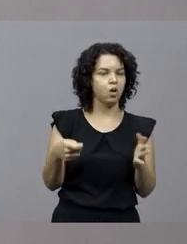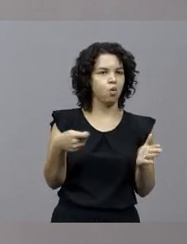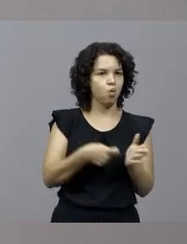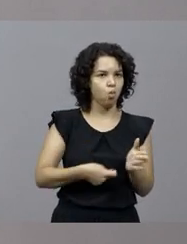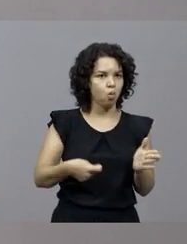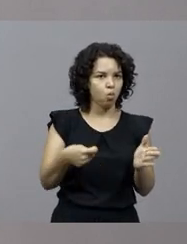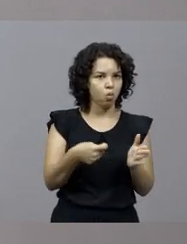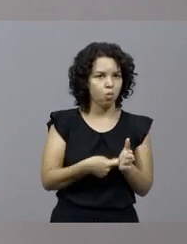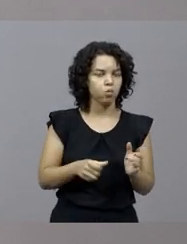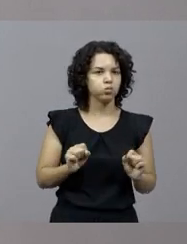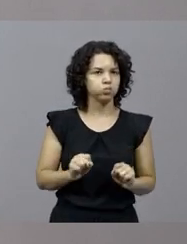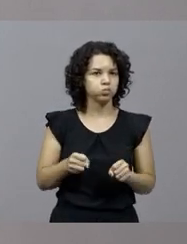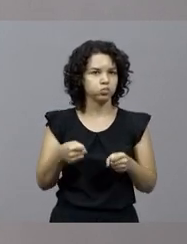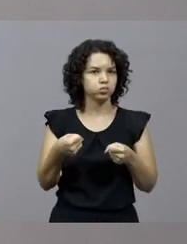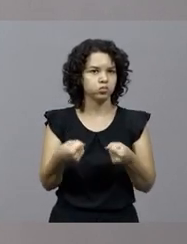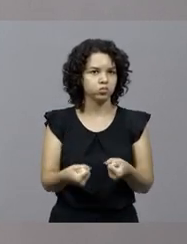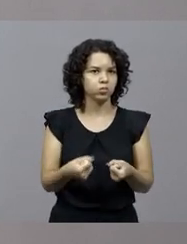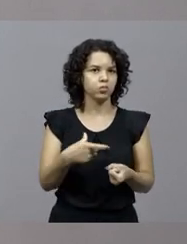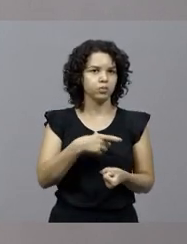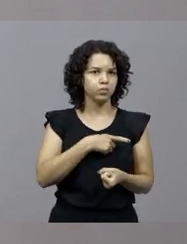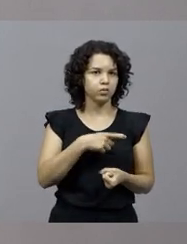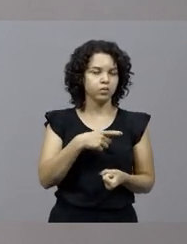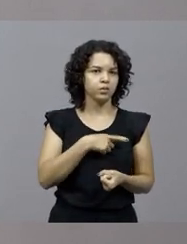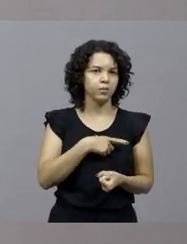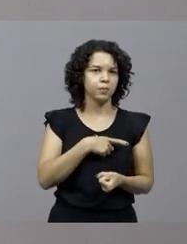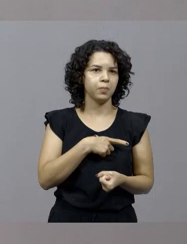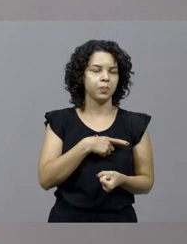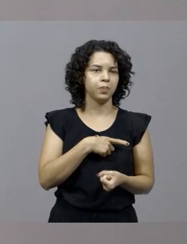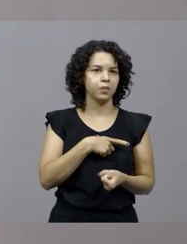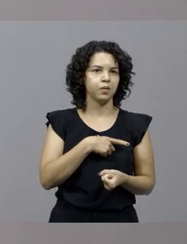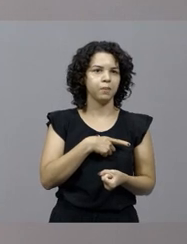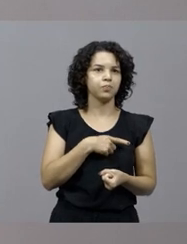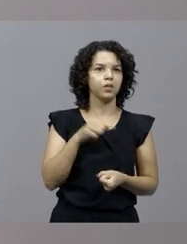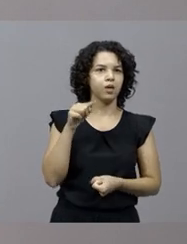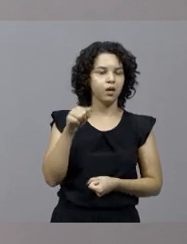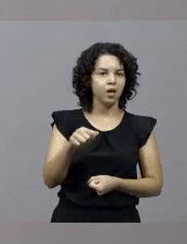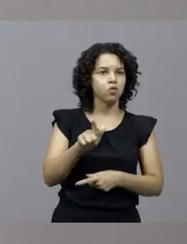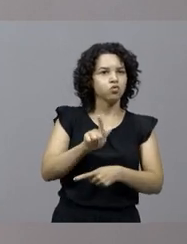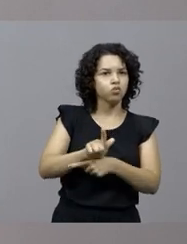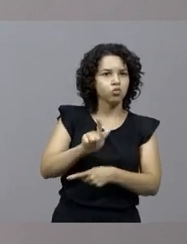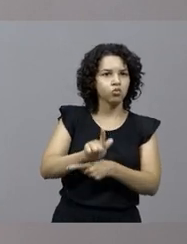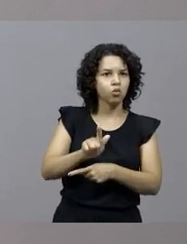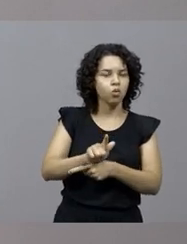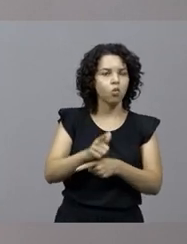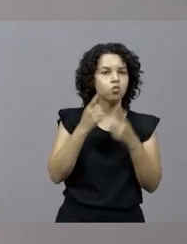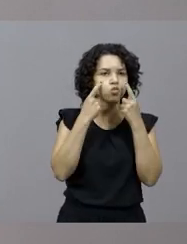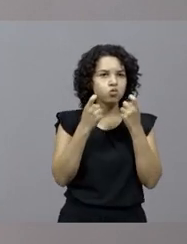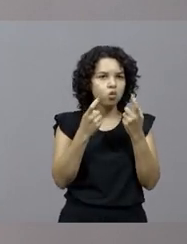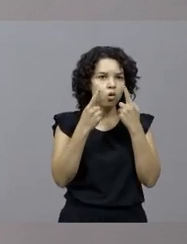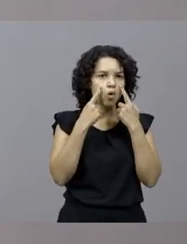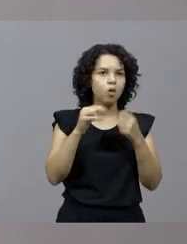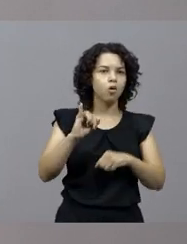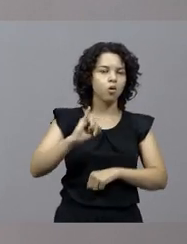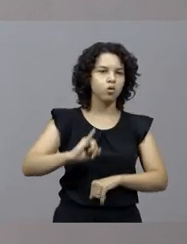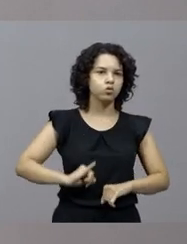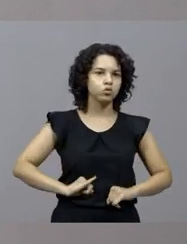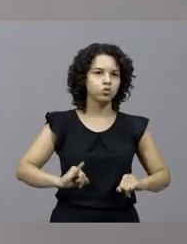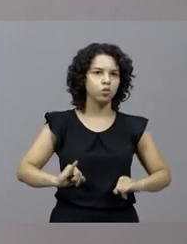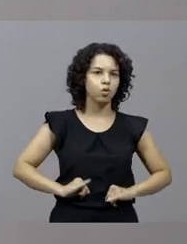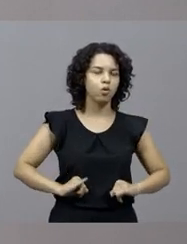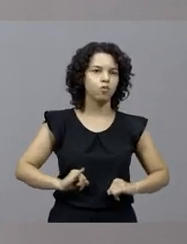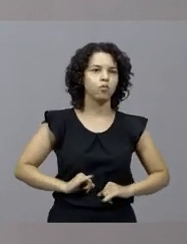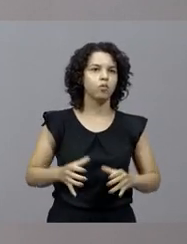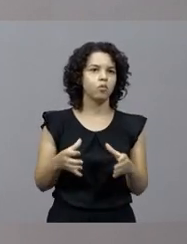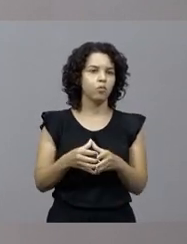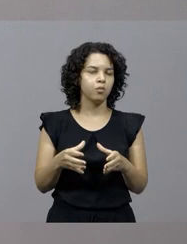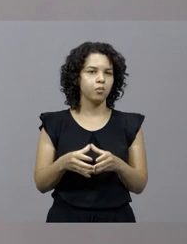empenho. O oficial comanda e é um gestor. Chora e sofre com sua tropa. Como agora, aliás,